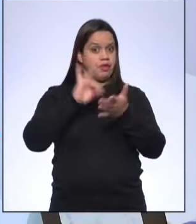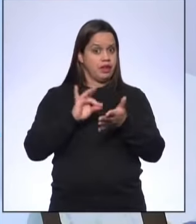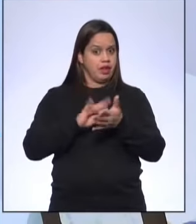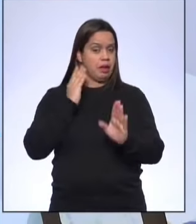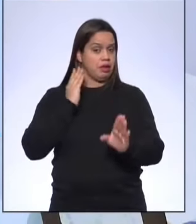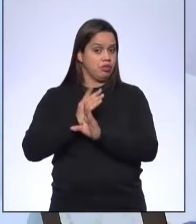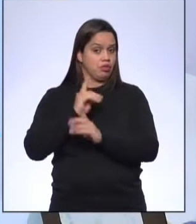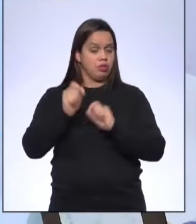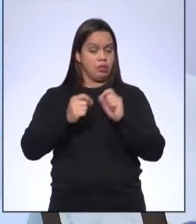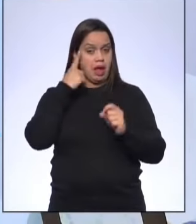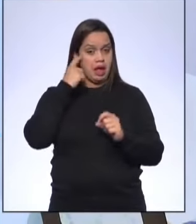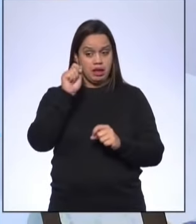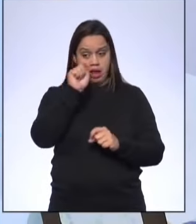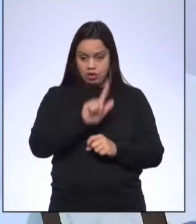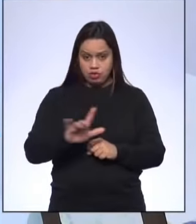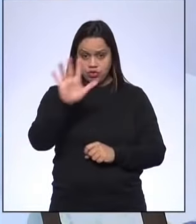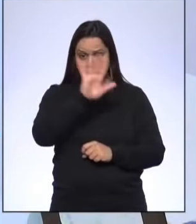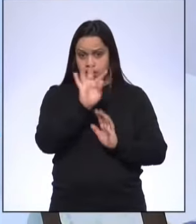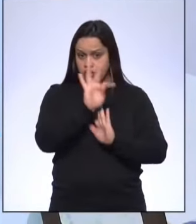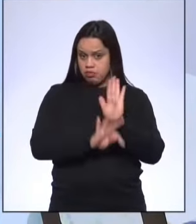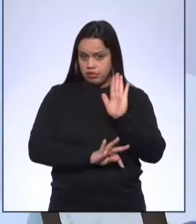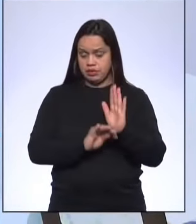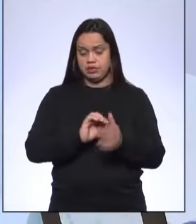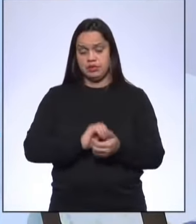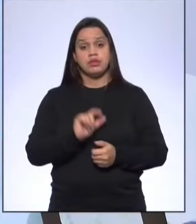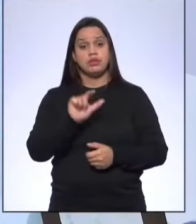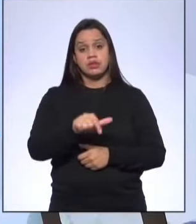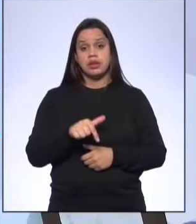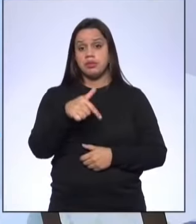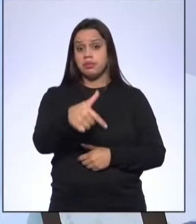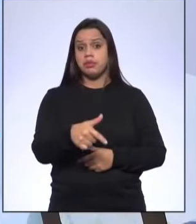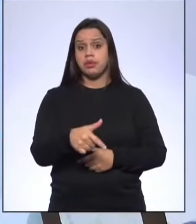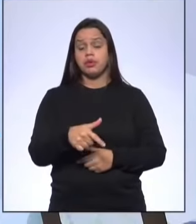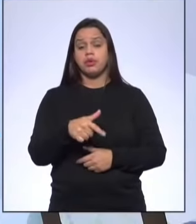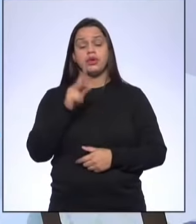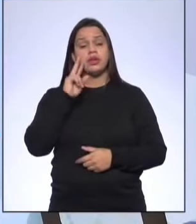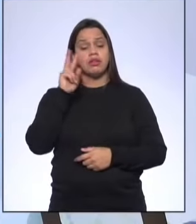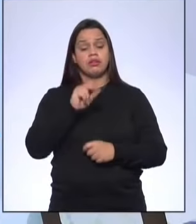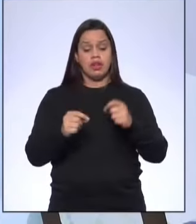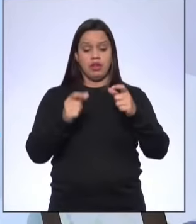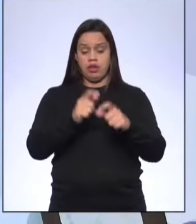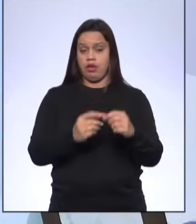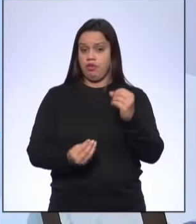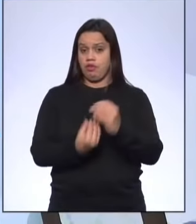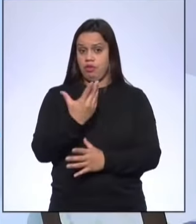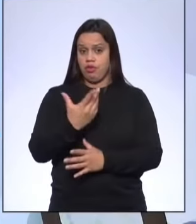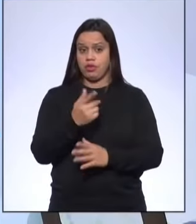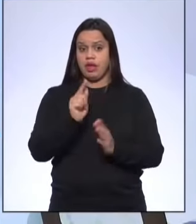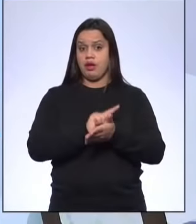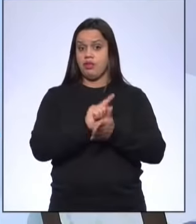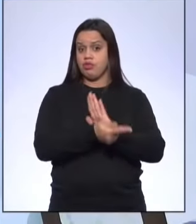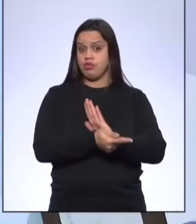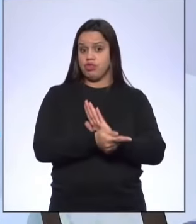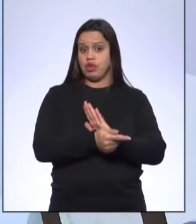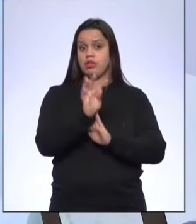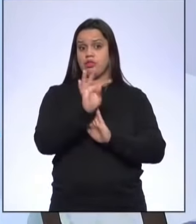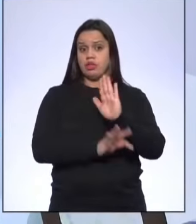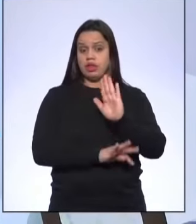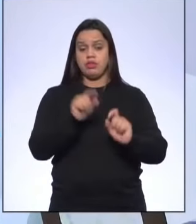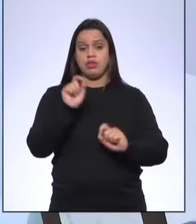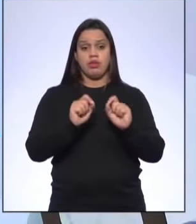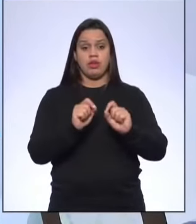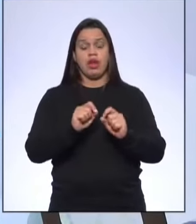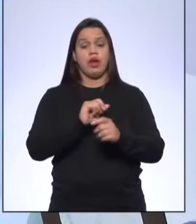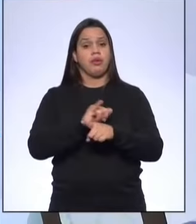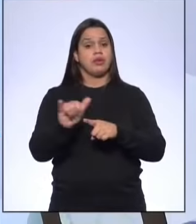qual é a ideia geral do texto e depois você vai para a fonte que latão gênero do texto isso é uma